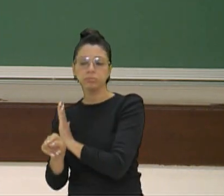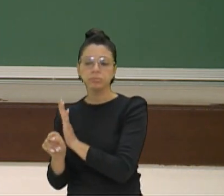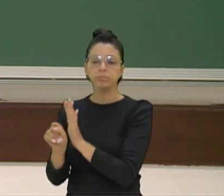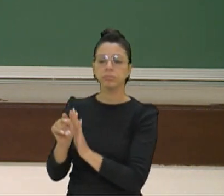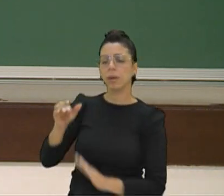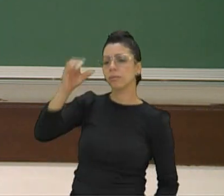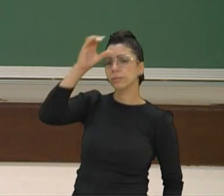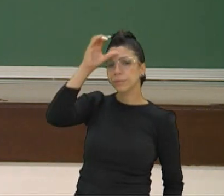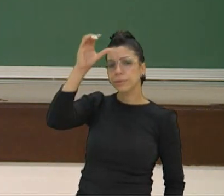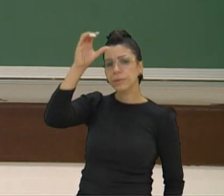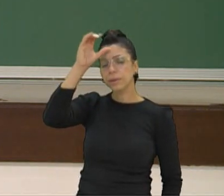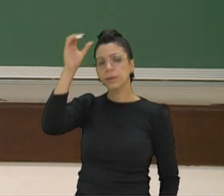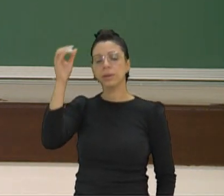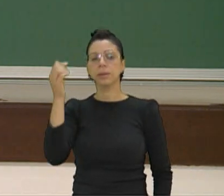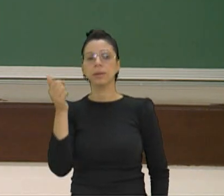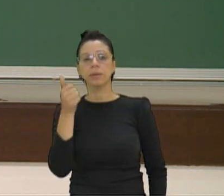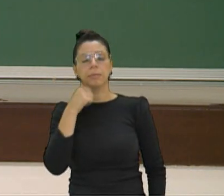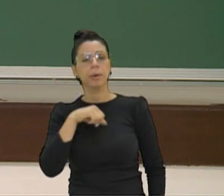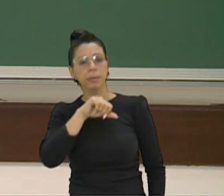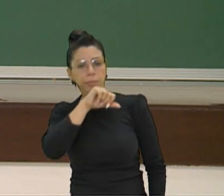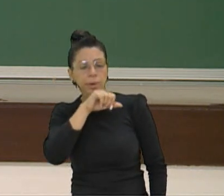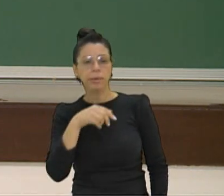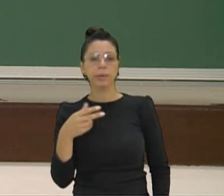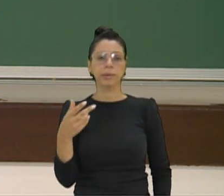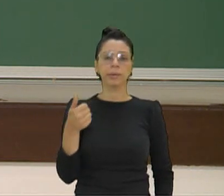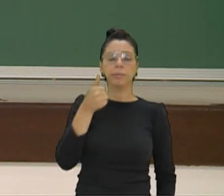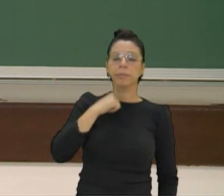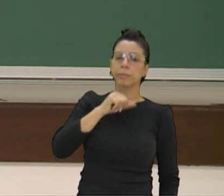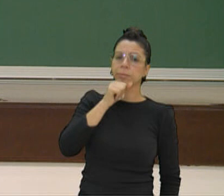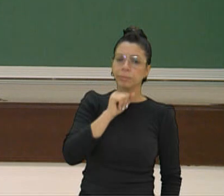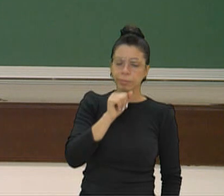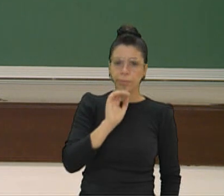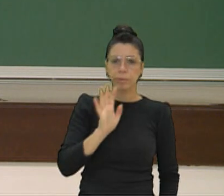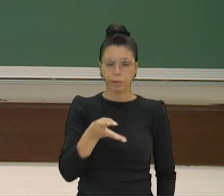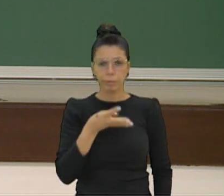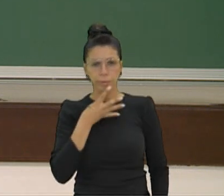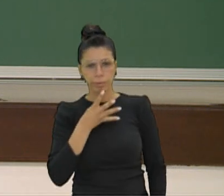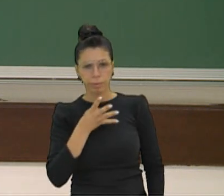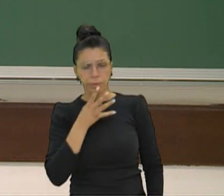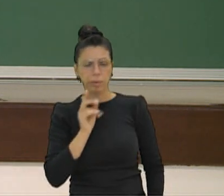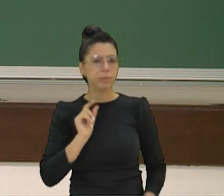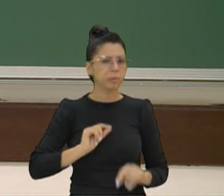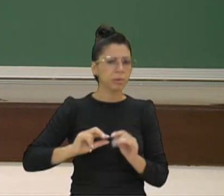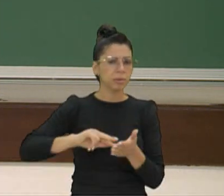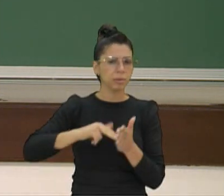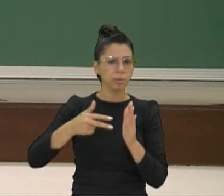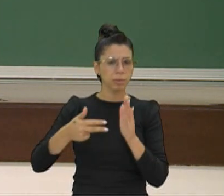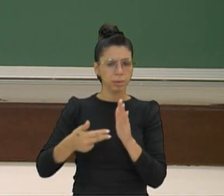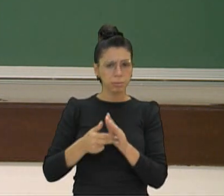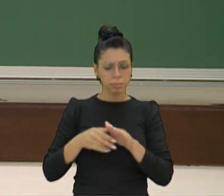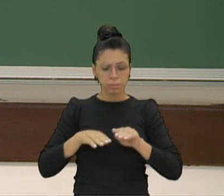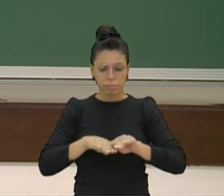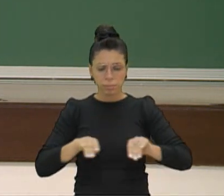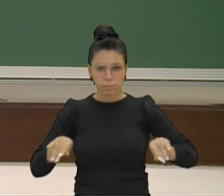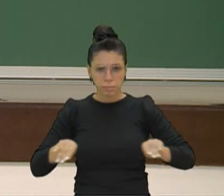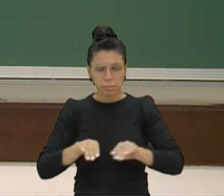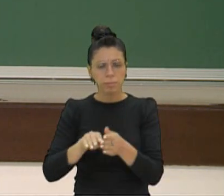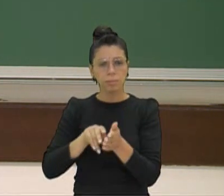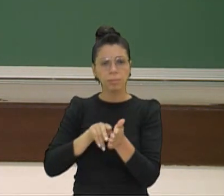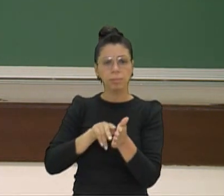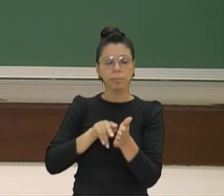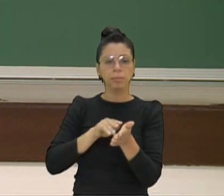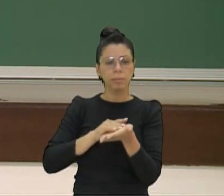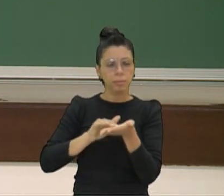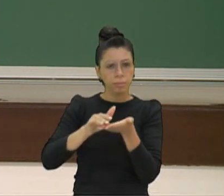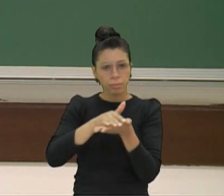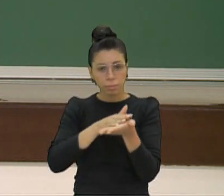para a madrasta, para a avó, se eles já viram, se eles conhecem o que é um piso tátil? Será que, por exemplo, na frente da